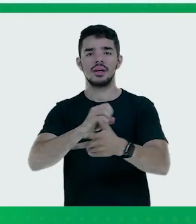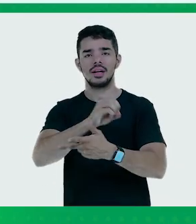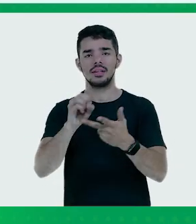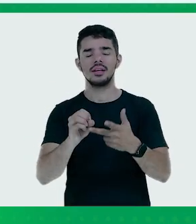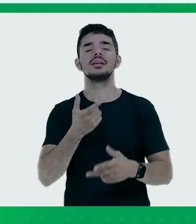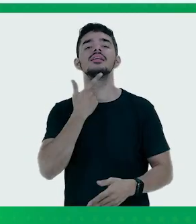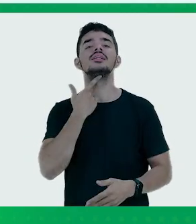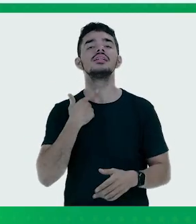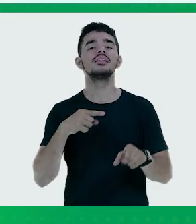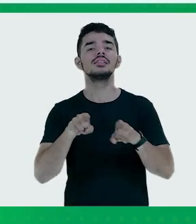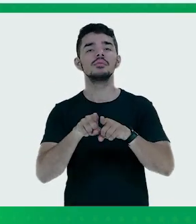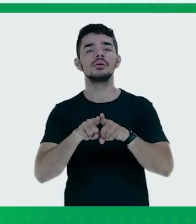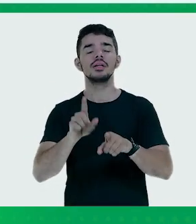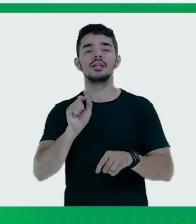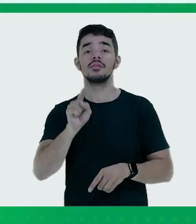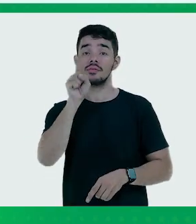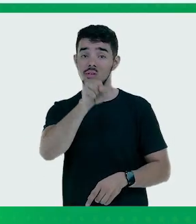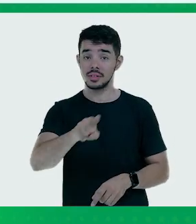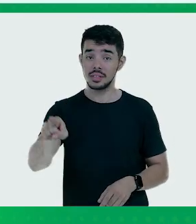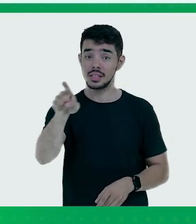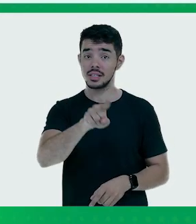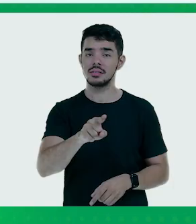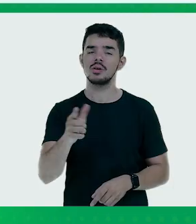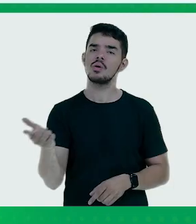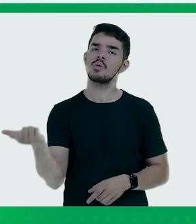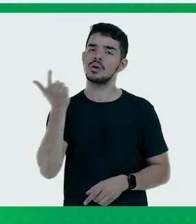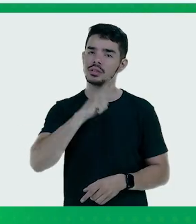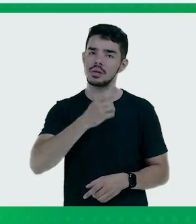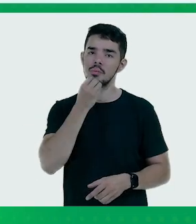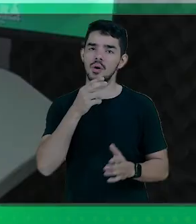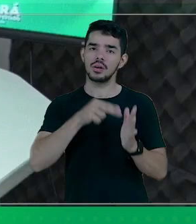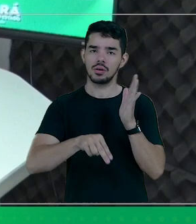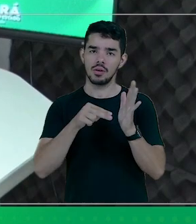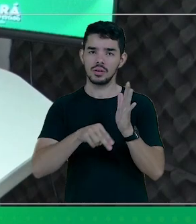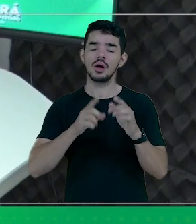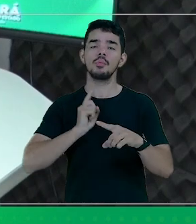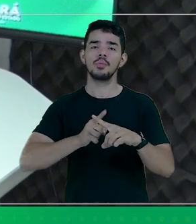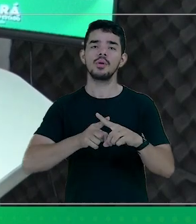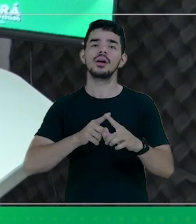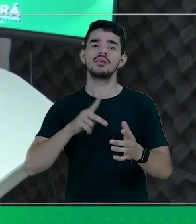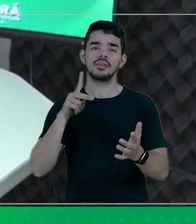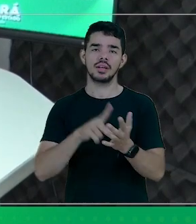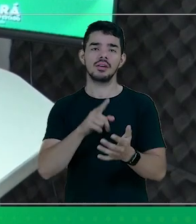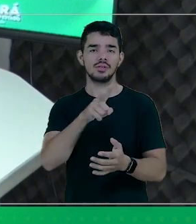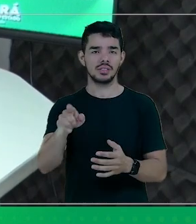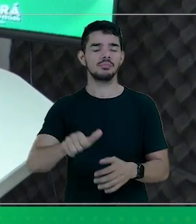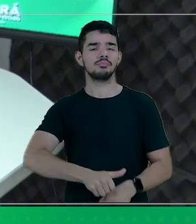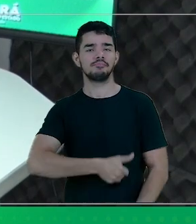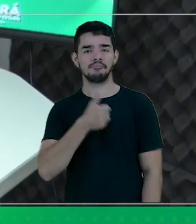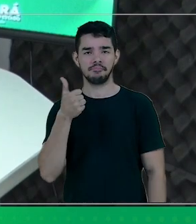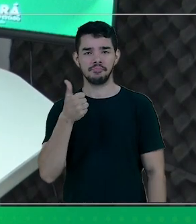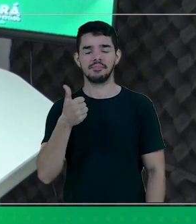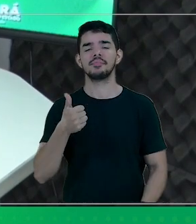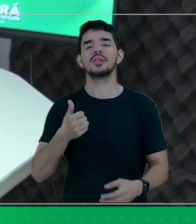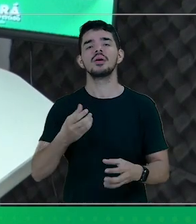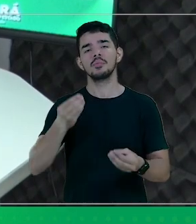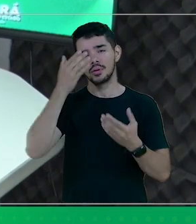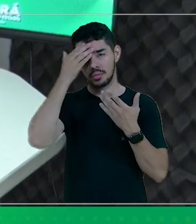e desejo também que vocês obtenham boas notas, porque de fato vocês merecem.